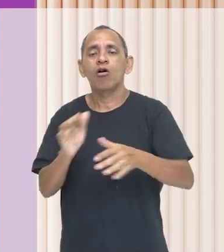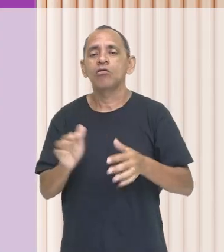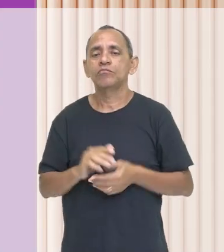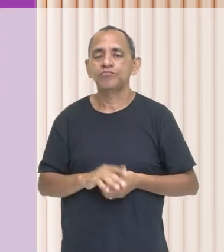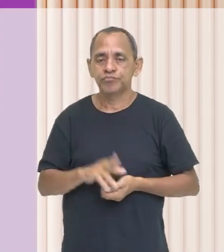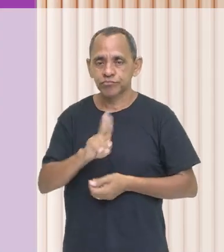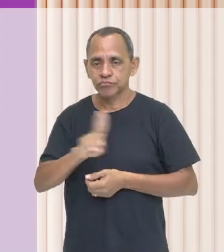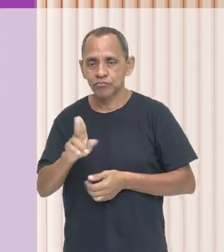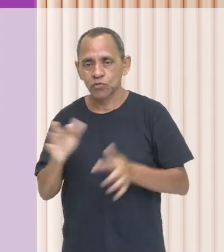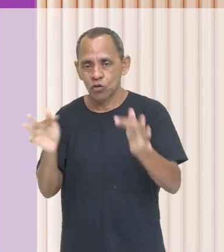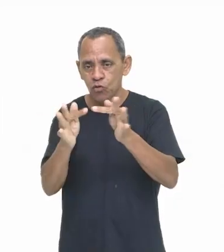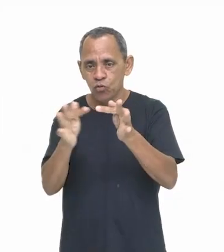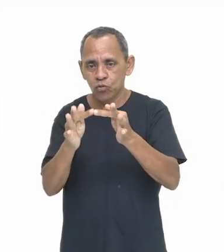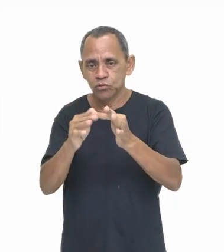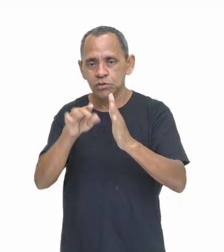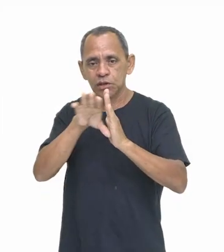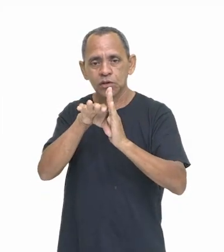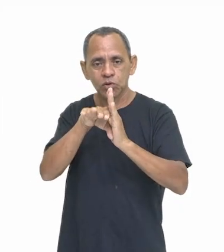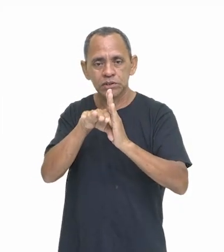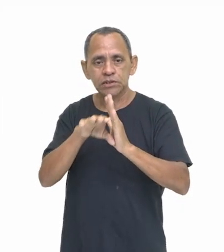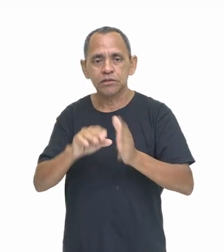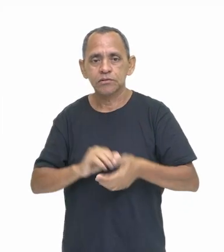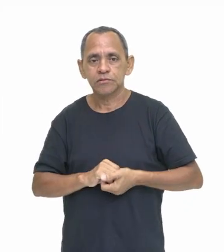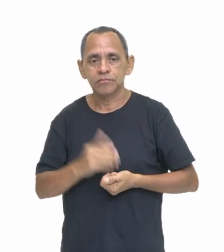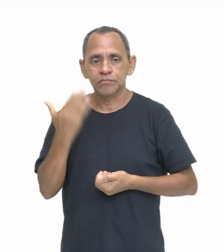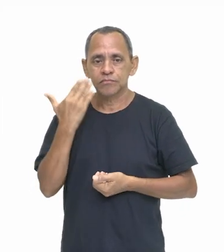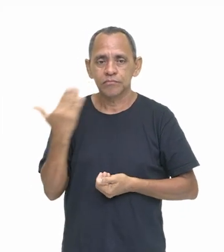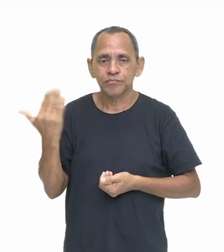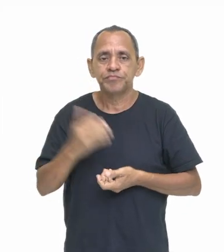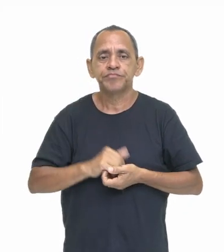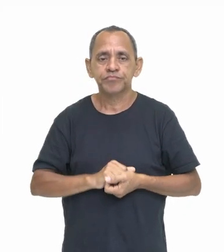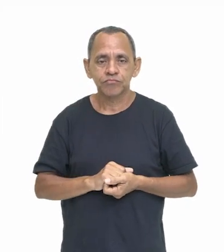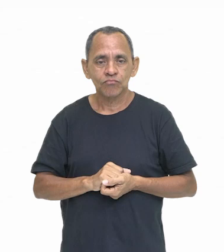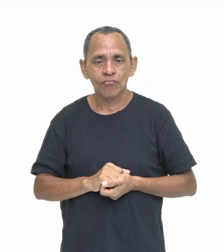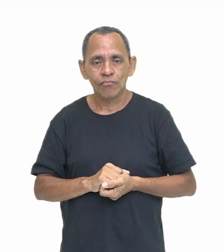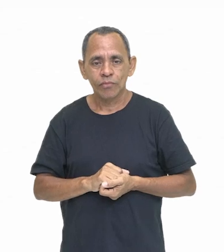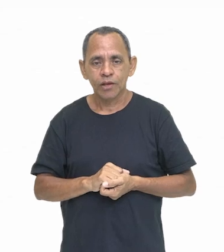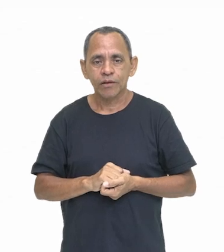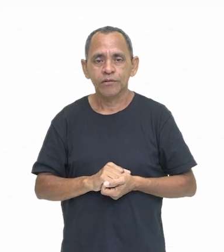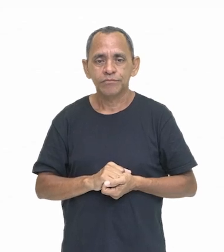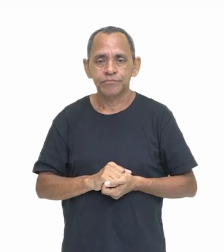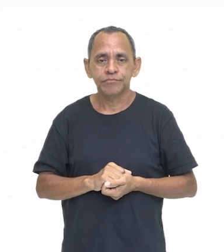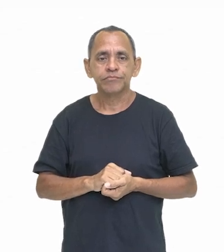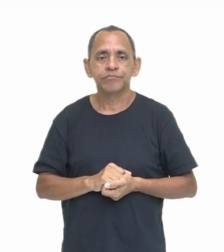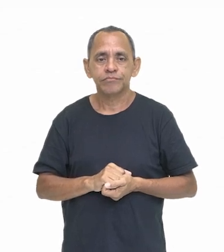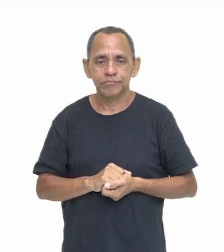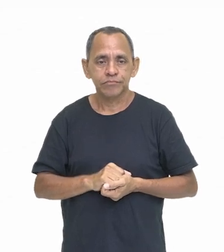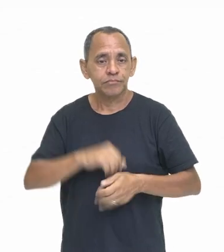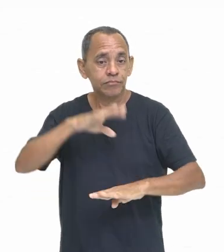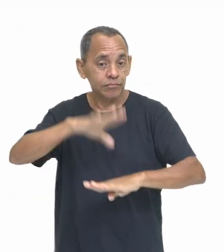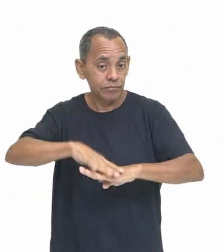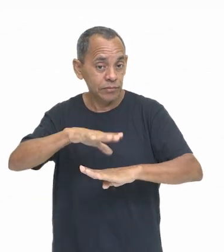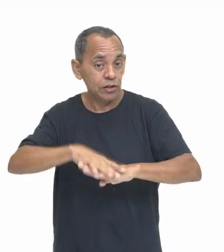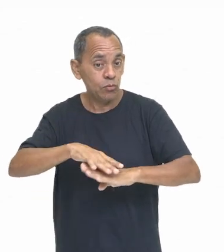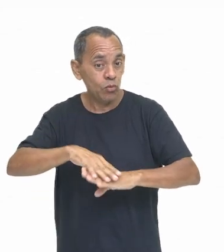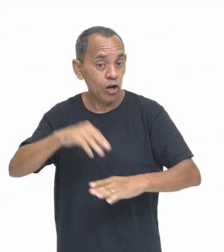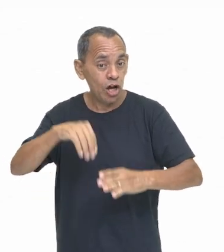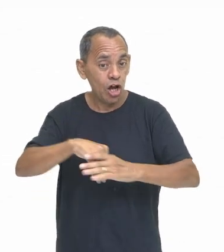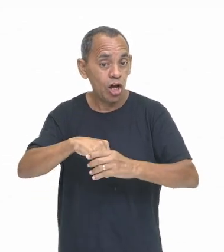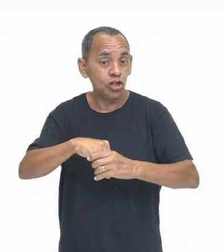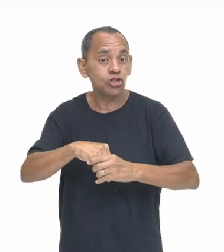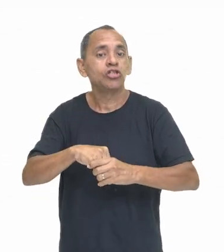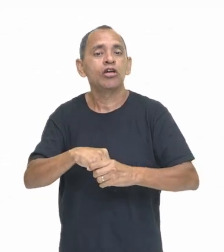então que definir a função. Acompanhe comigo aí. Então, na linguagem matemática, a gente fala assim,